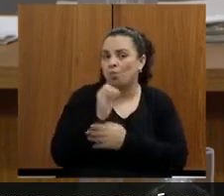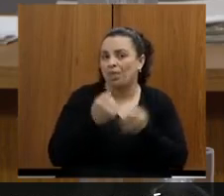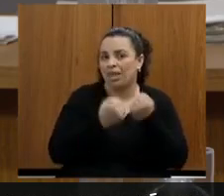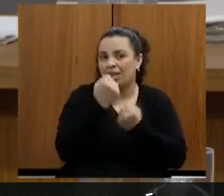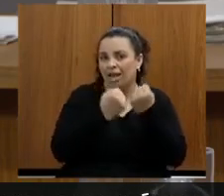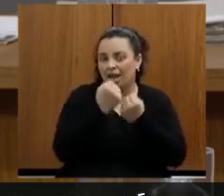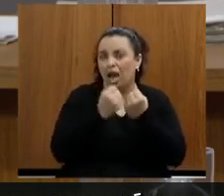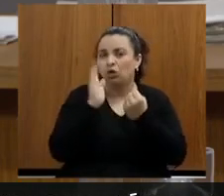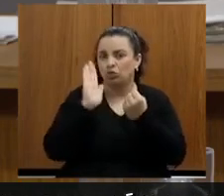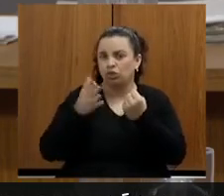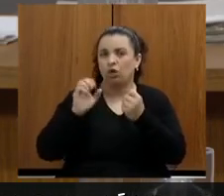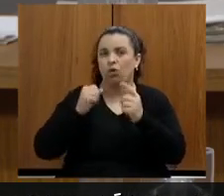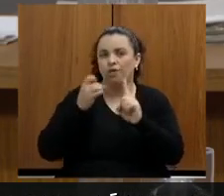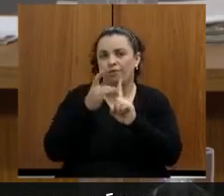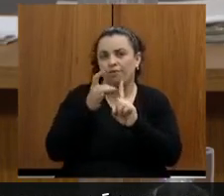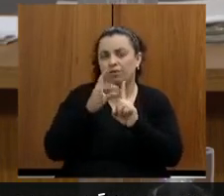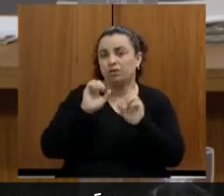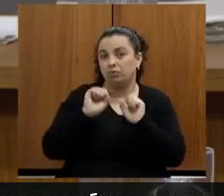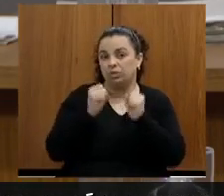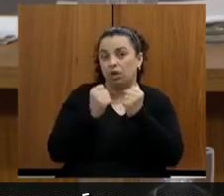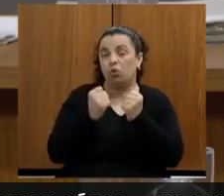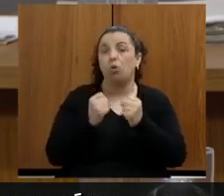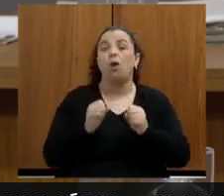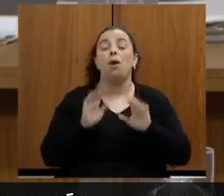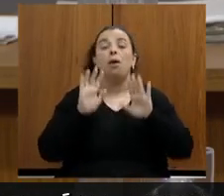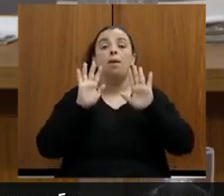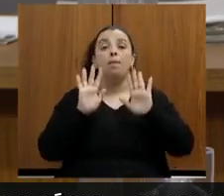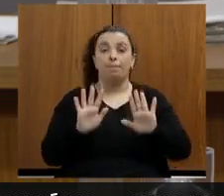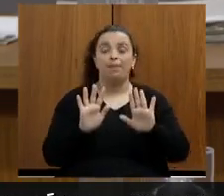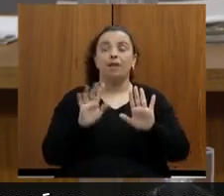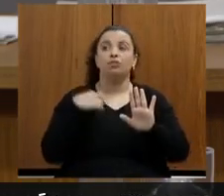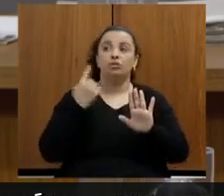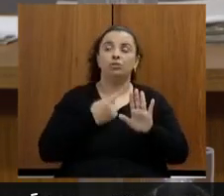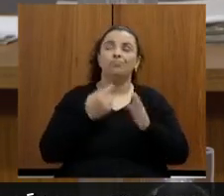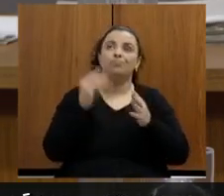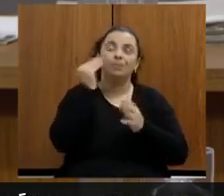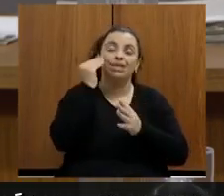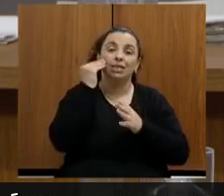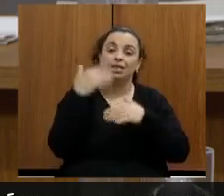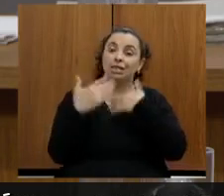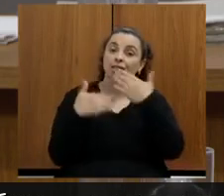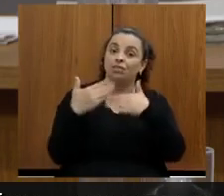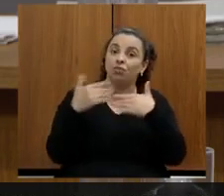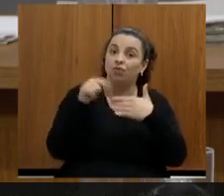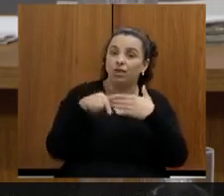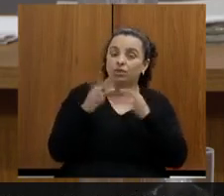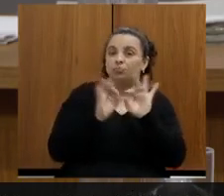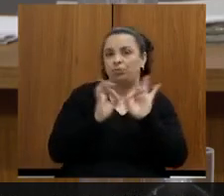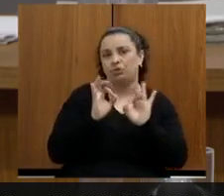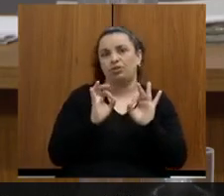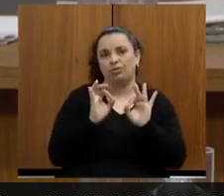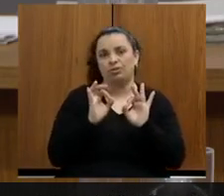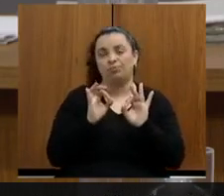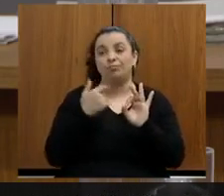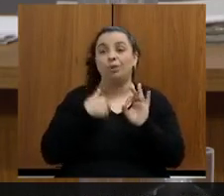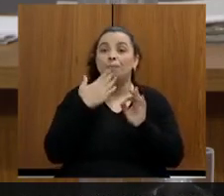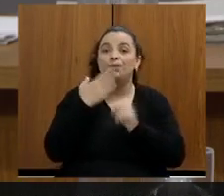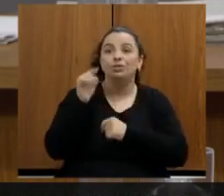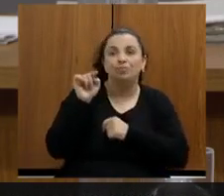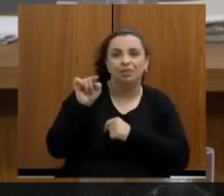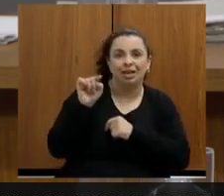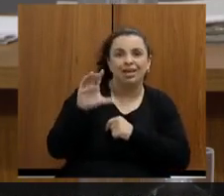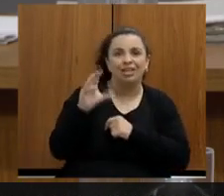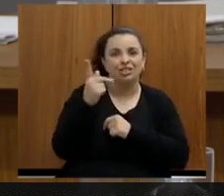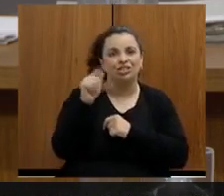adquirir alguns já mas a gente tem como ir nós estamos buscando desenvolver então assim se pedir para